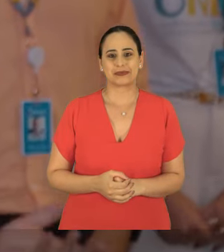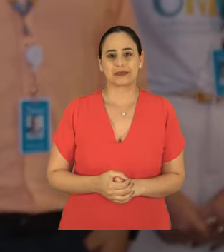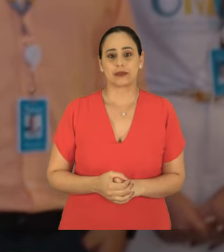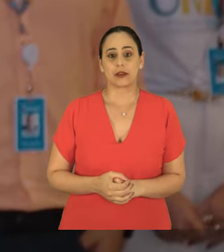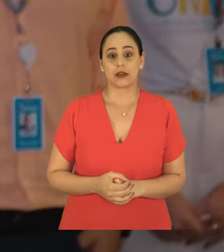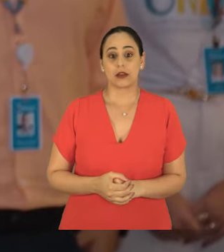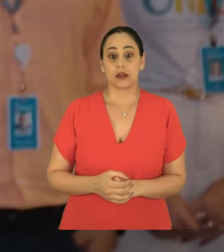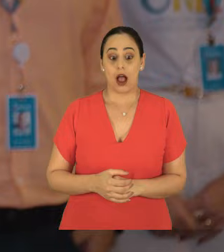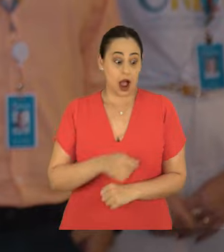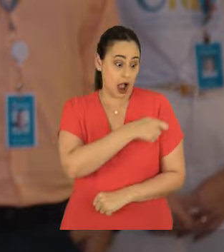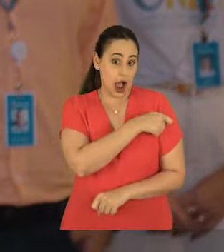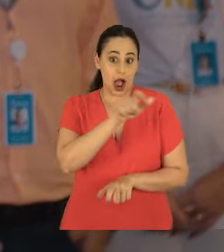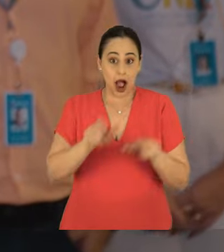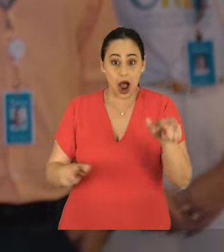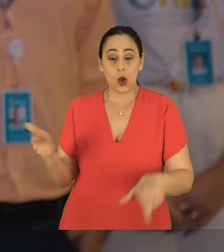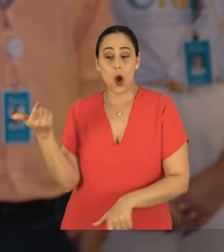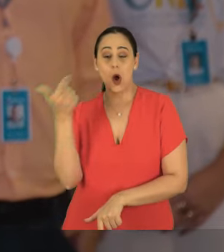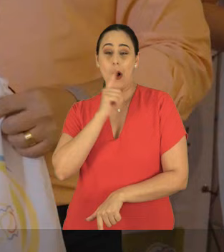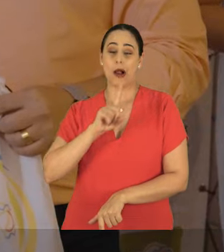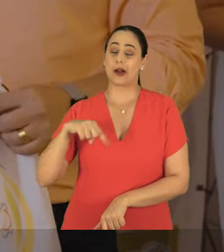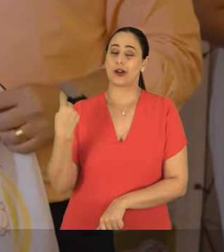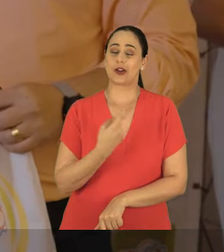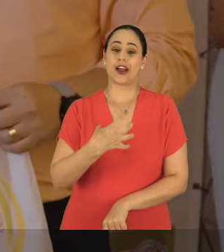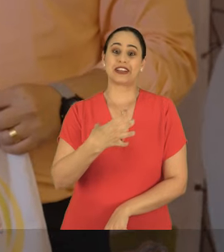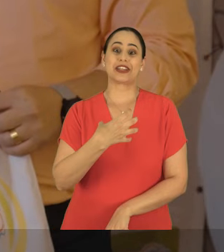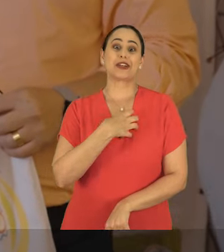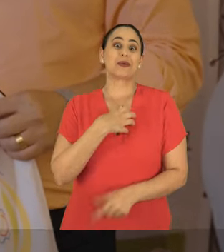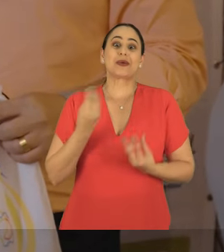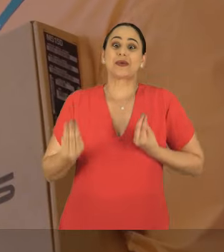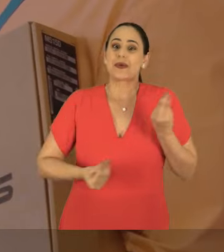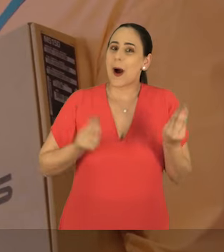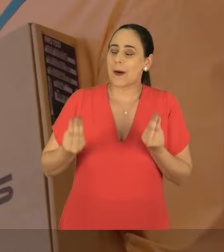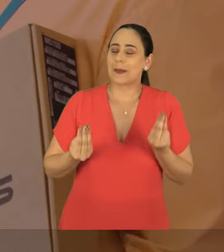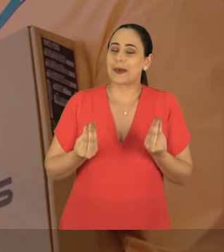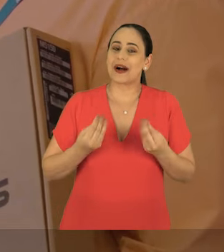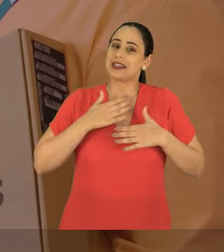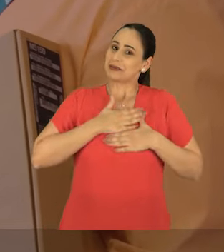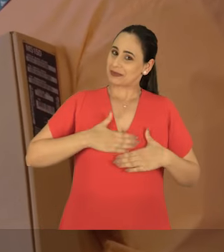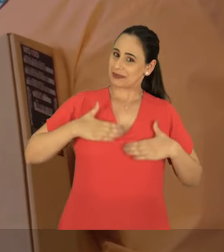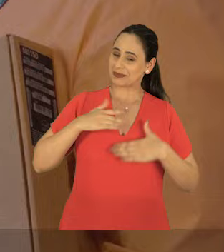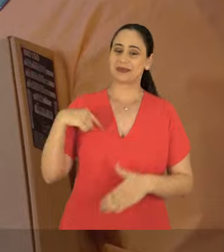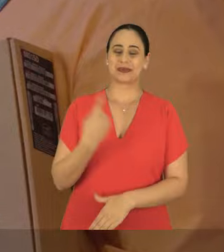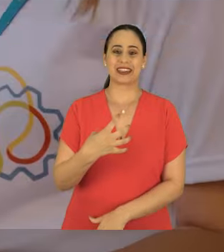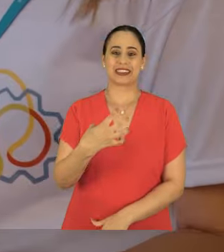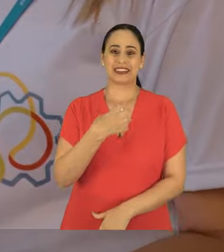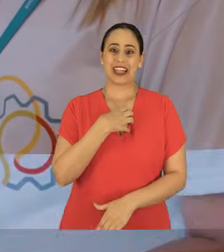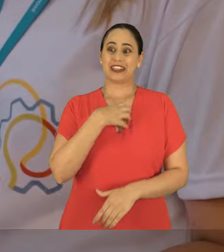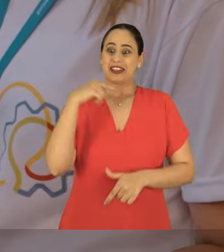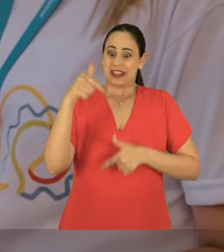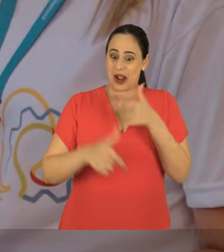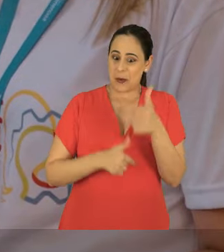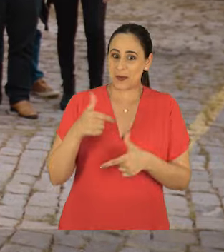Toda conquista de nossos alunos, nós nos sentimos bem, né? Nós percebemos que o nosso trabalho frutificou, foi como